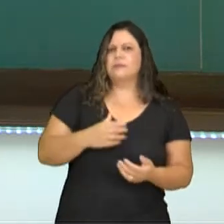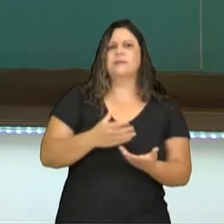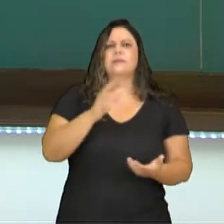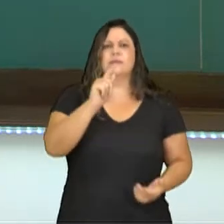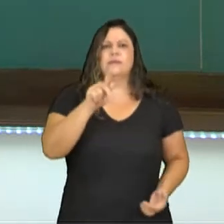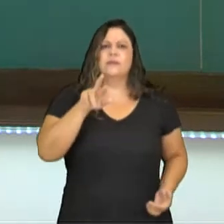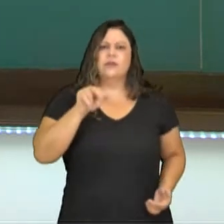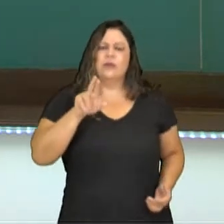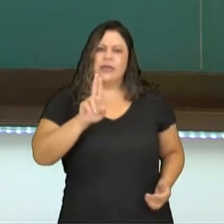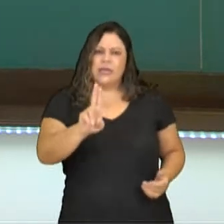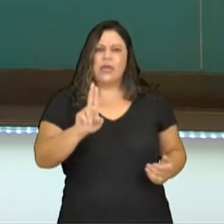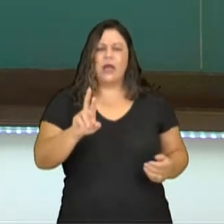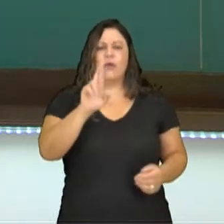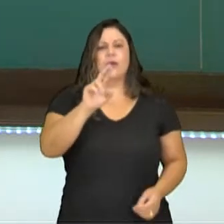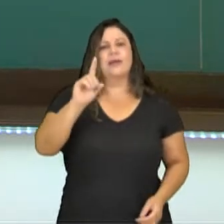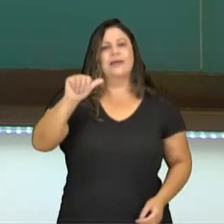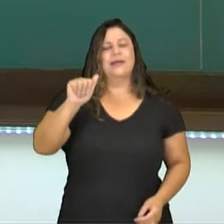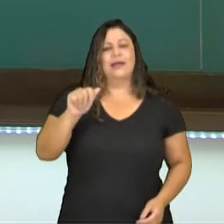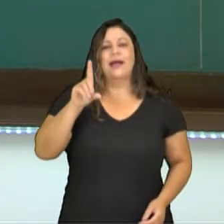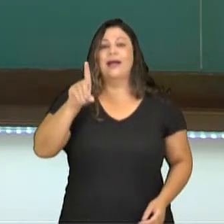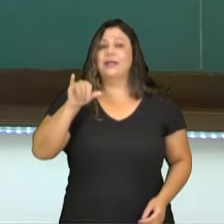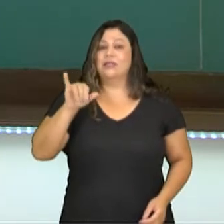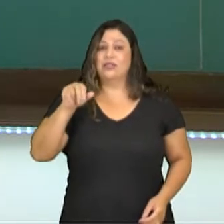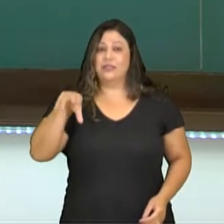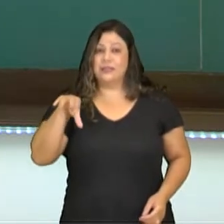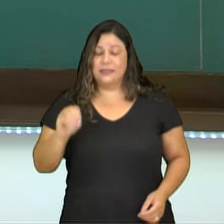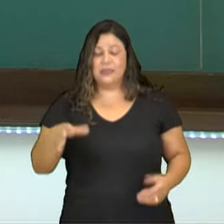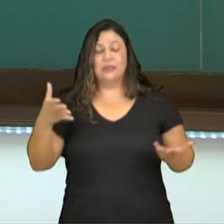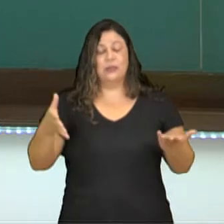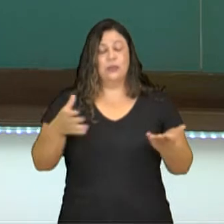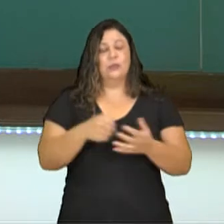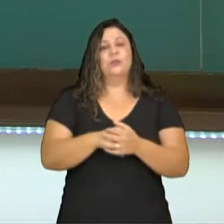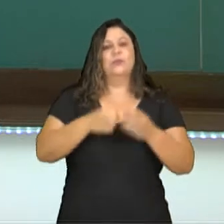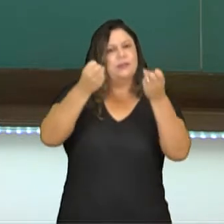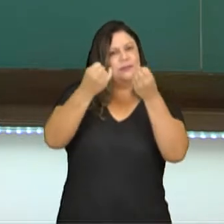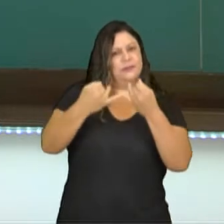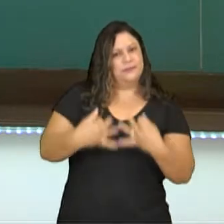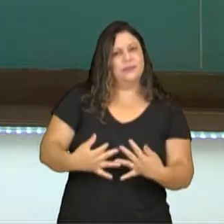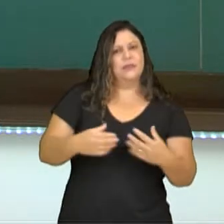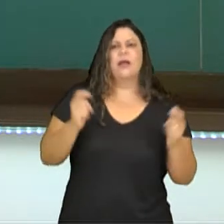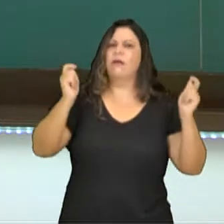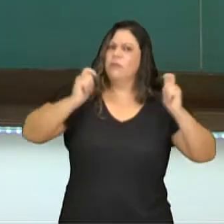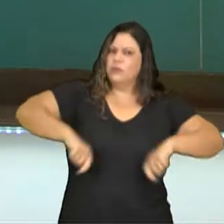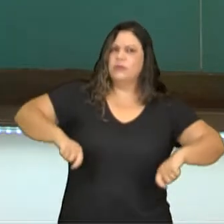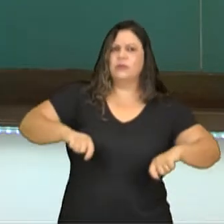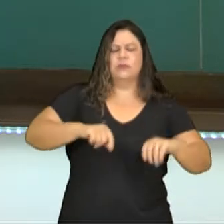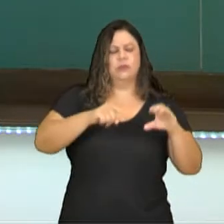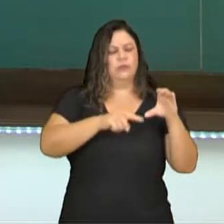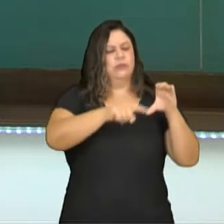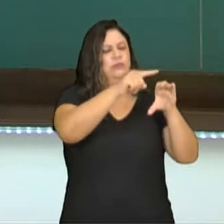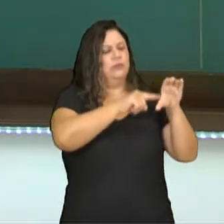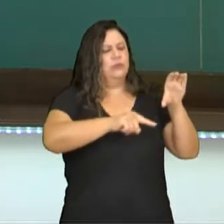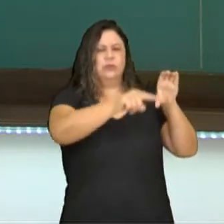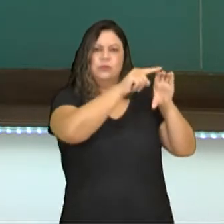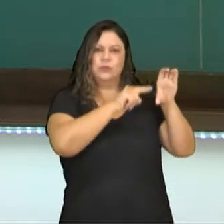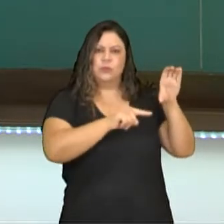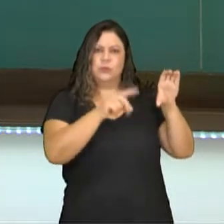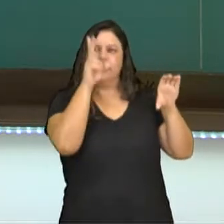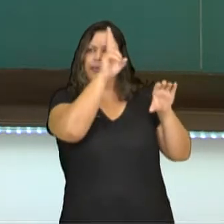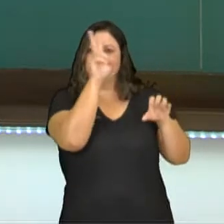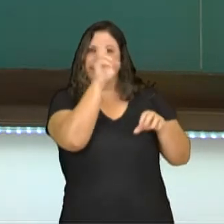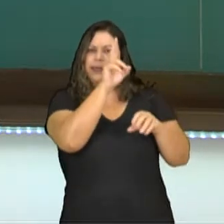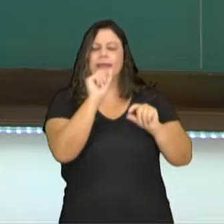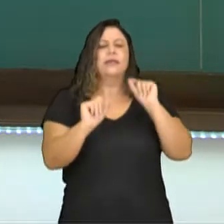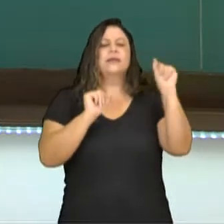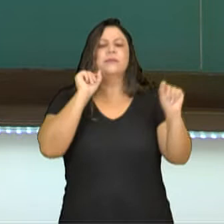os radianos para descrever esses ângulos e podemos, aí numa circunferência trigonométrica, relembrar quais